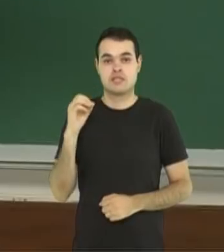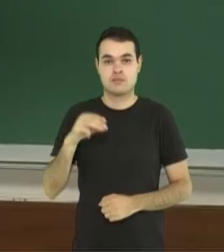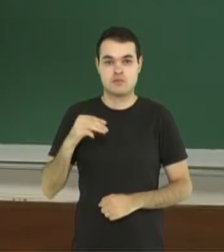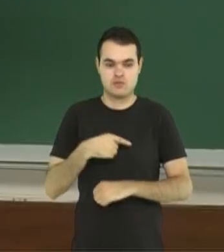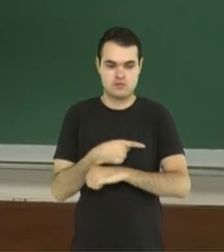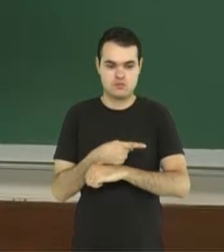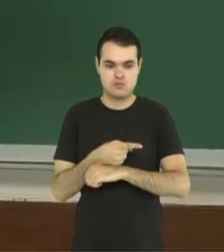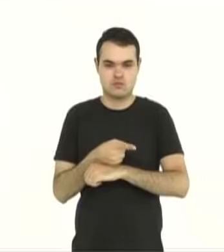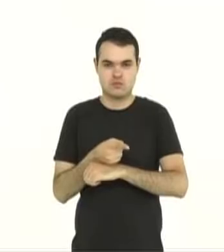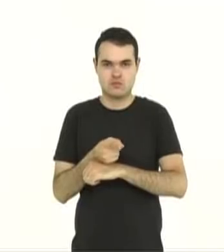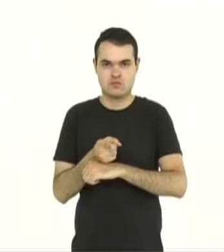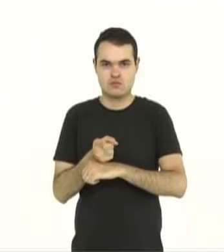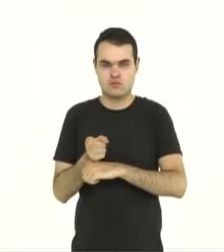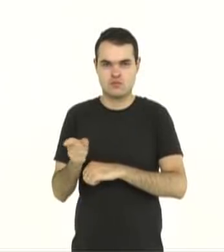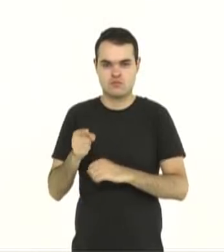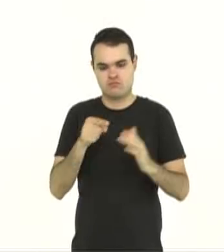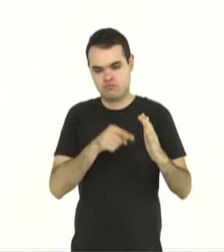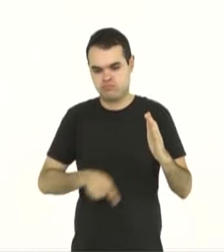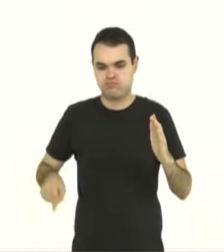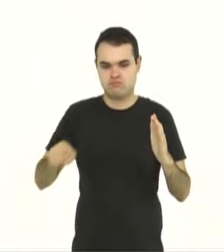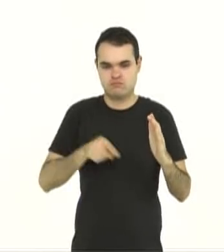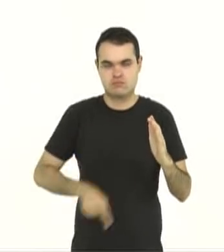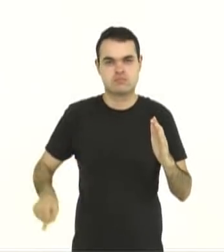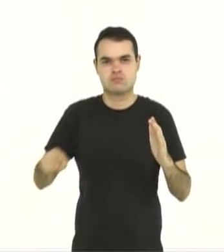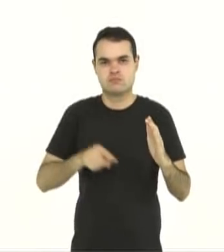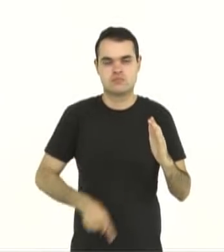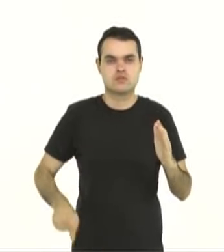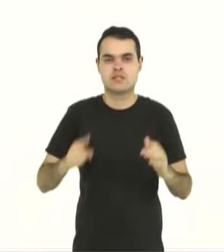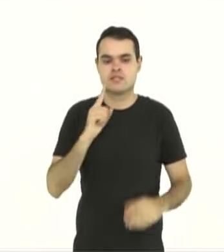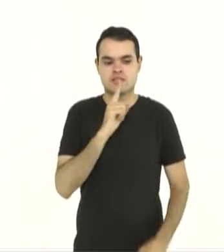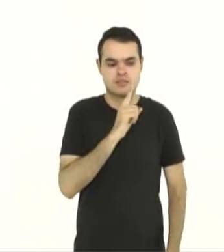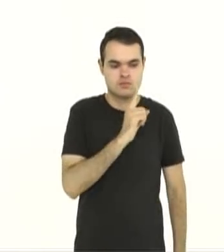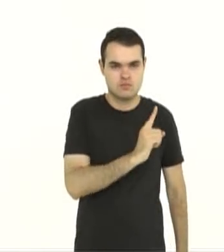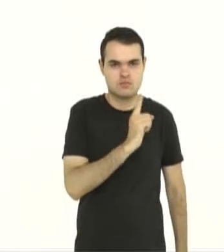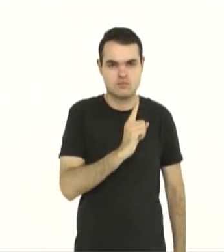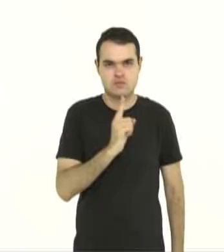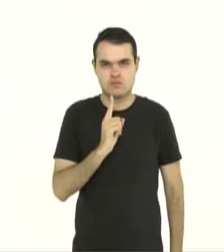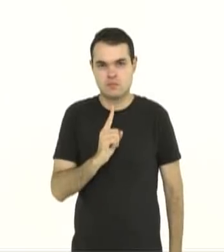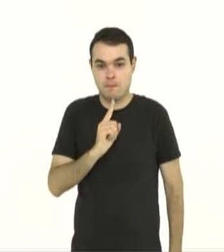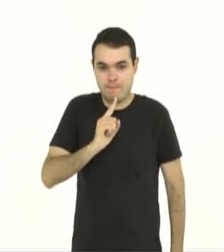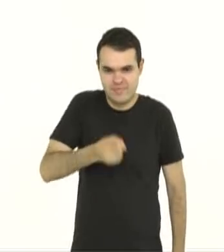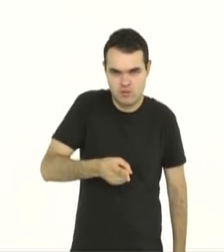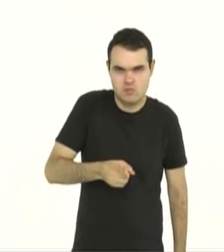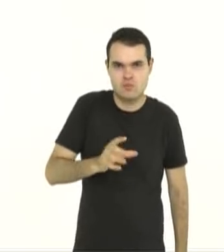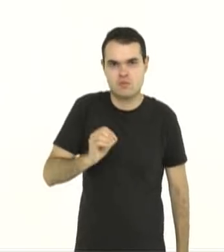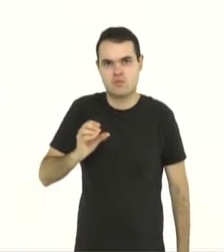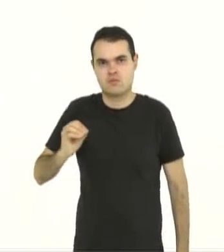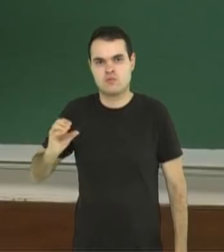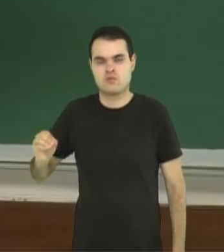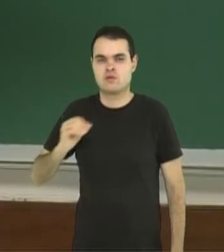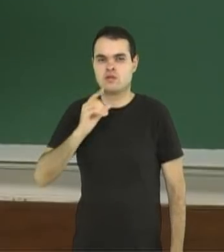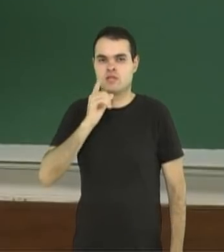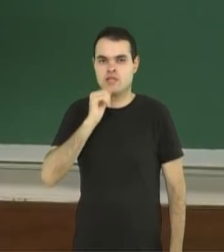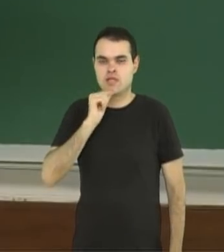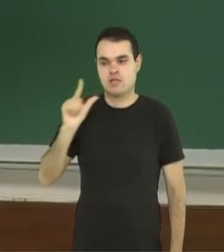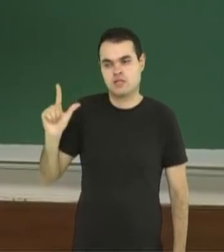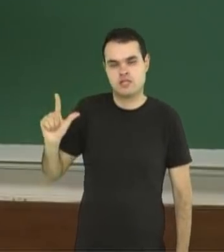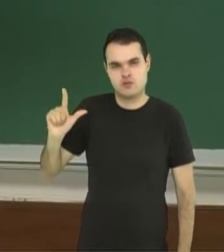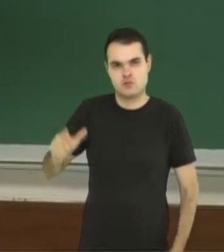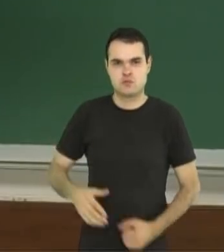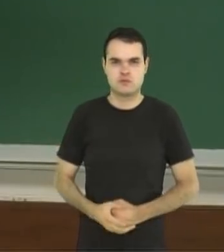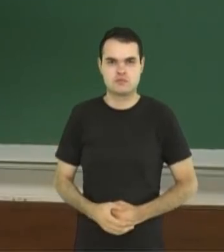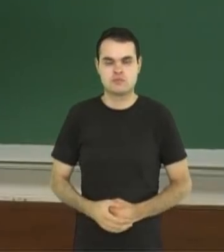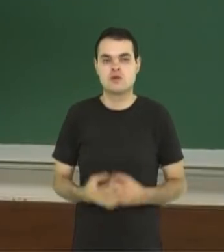em 30 minutos, bombeará 111, o quê? 1.000 litros de água. E aí, né? Como